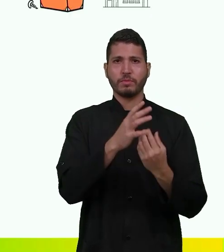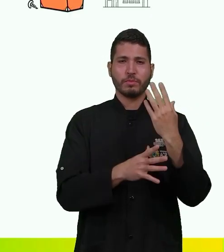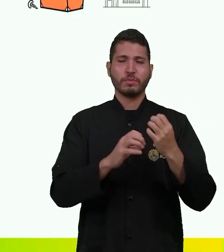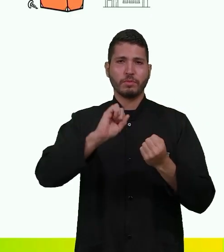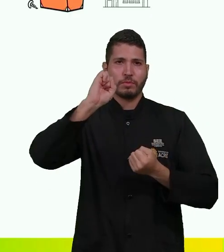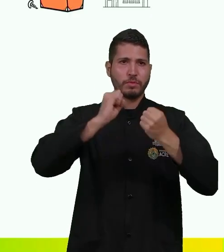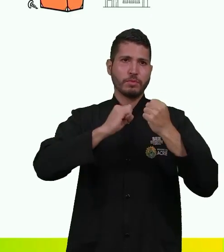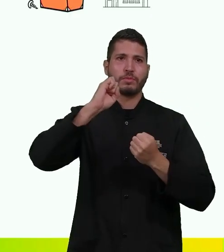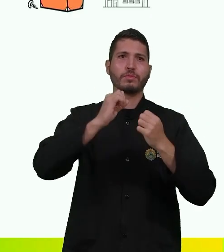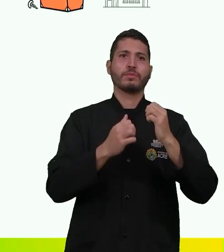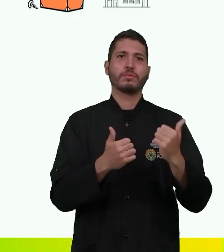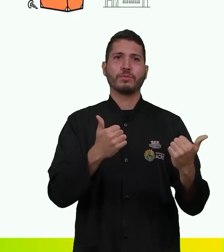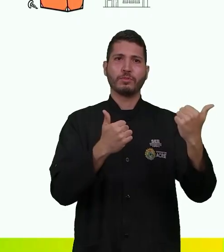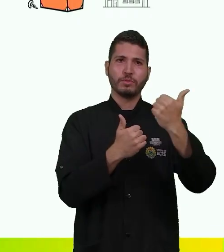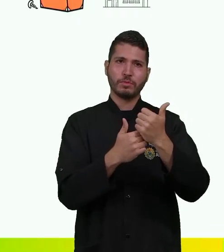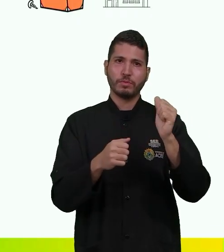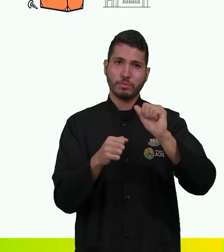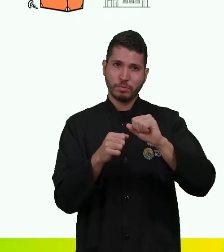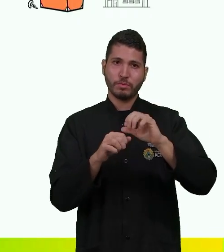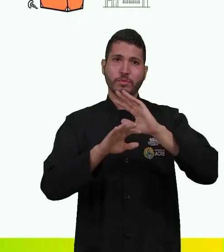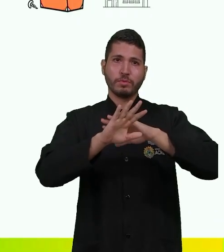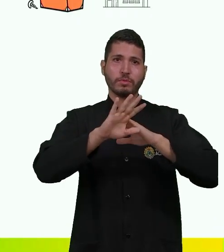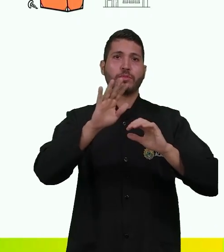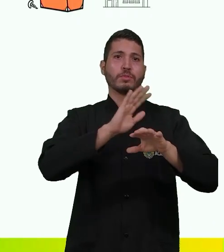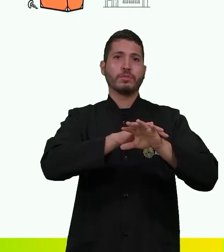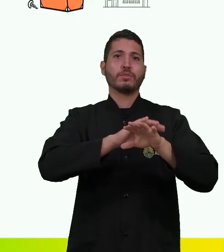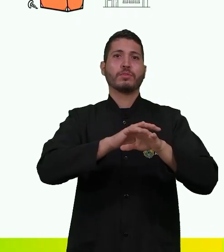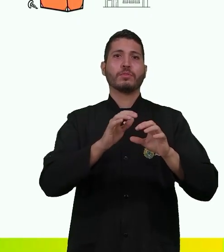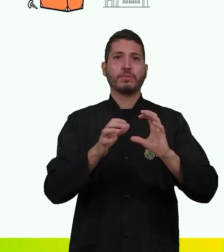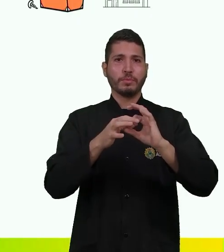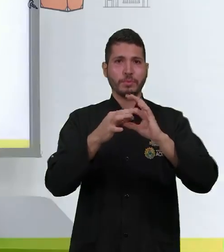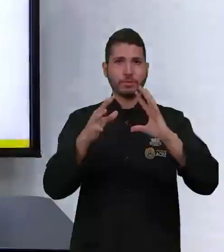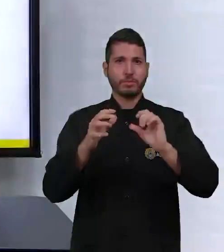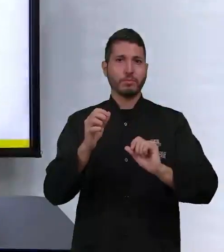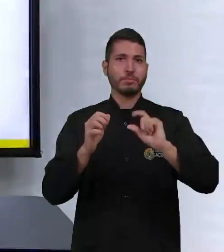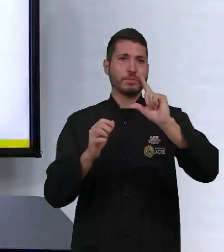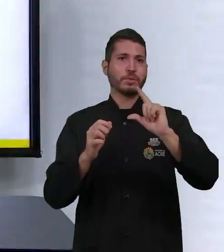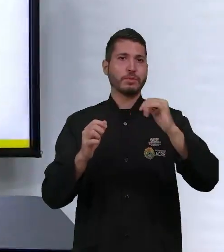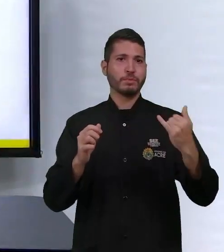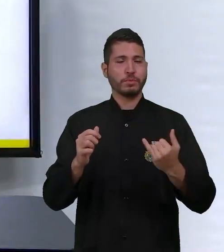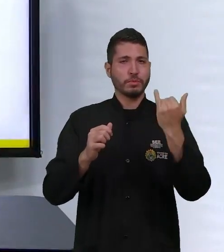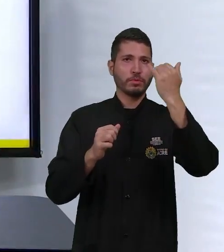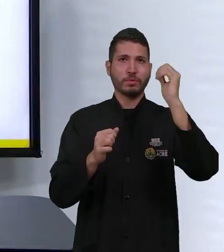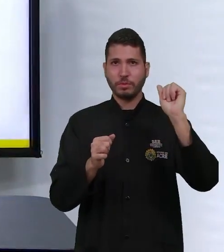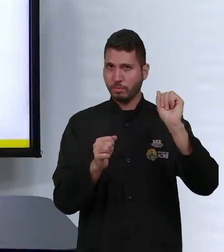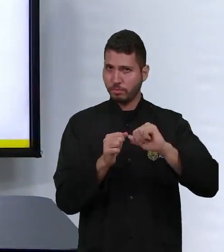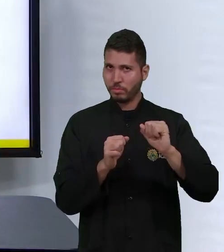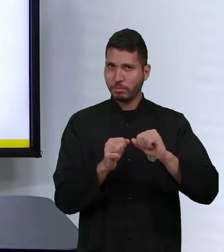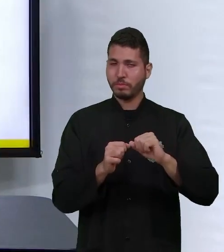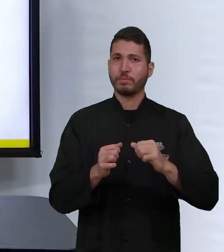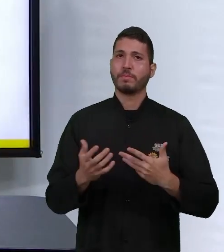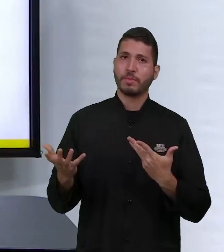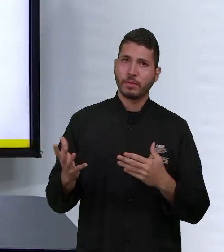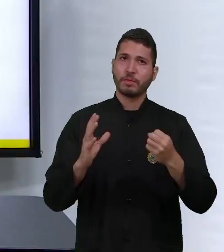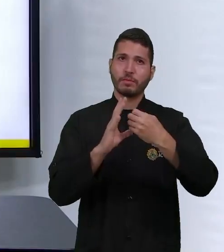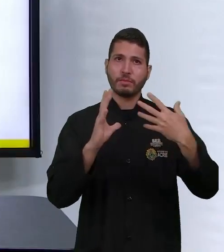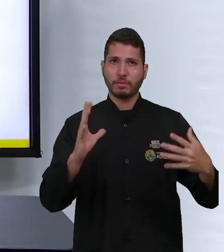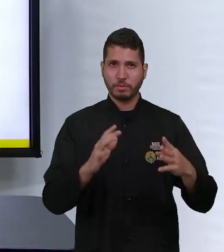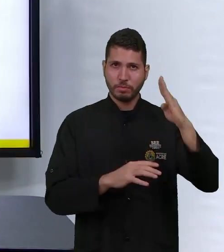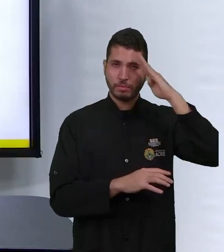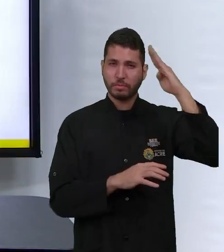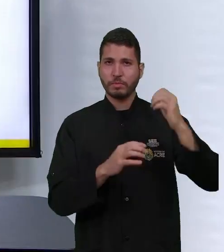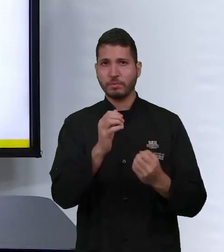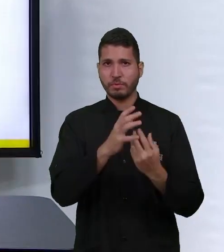aumento significativo da produtividade. Aliás, essa é a principal característica do surgimento da máquina, gente.